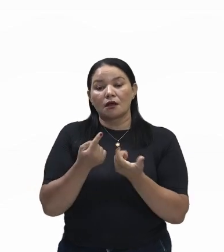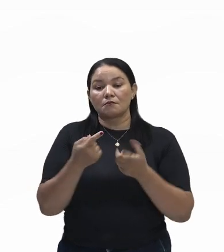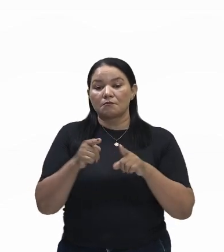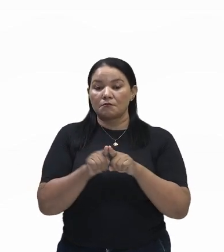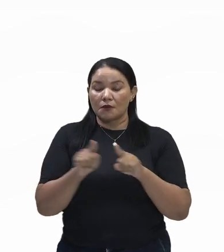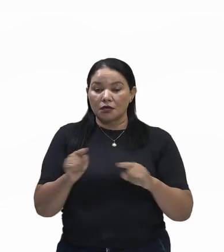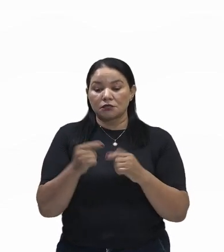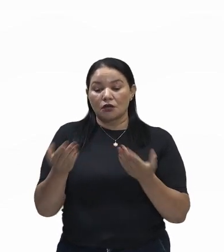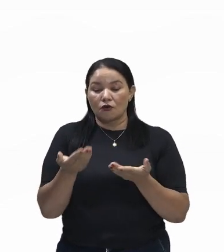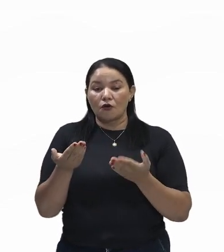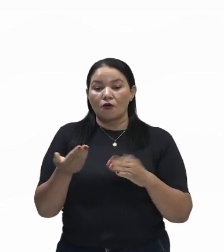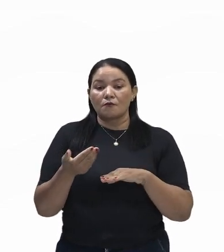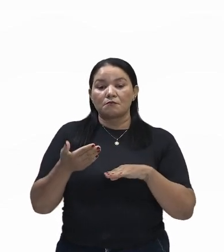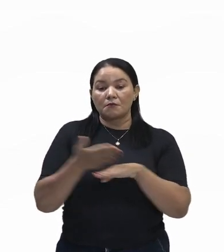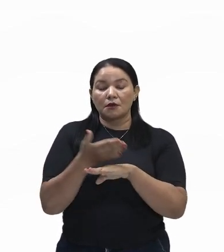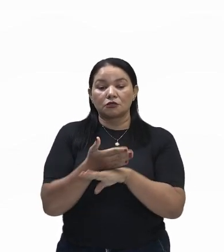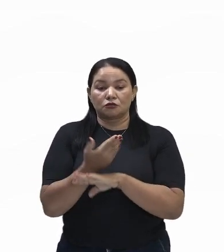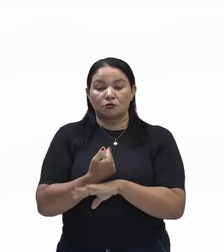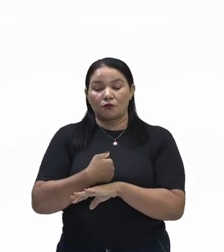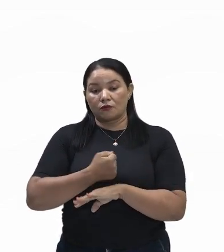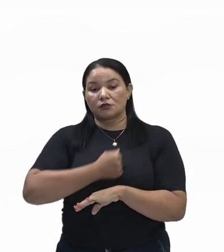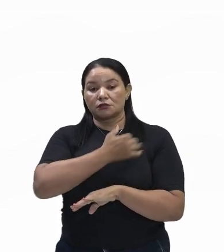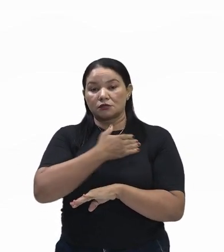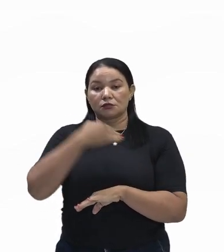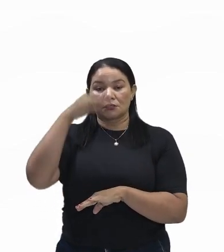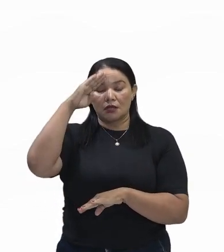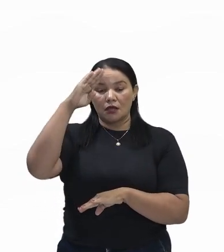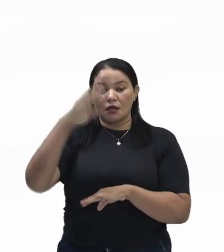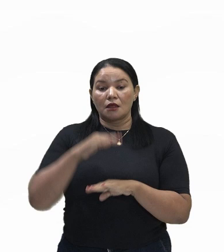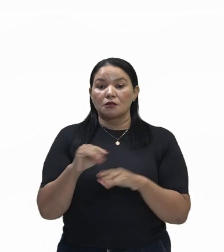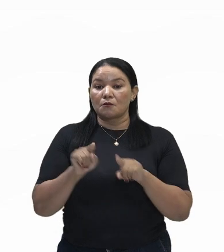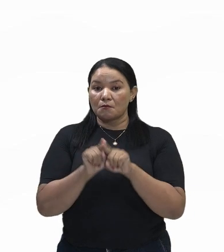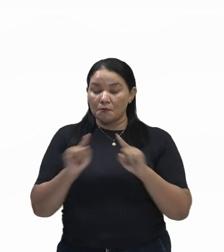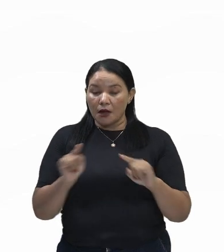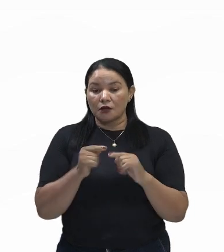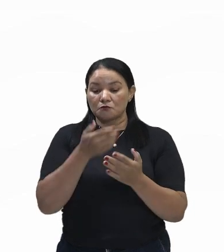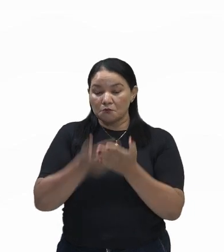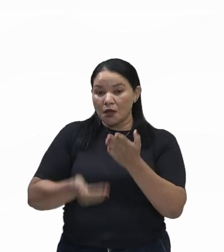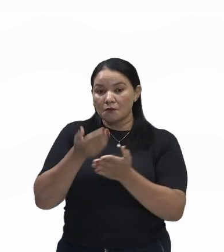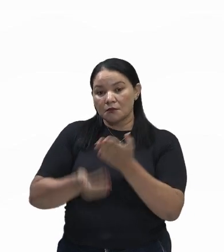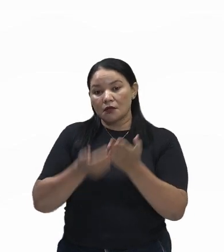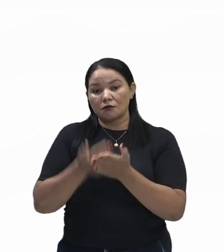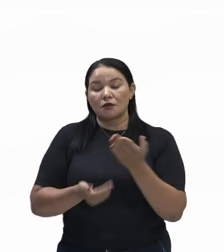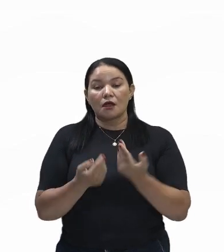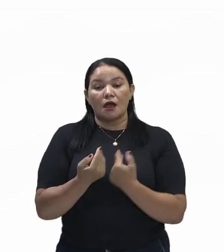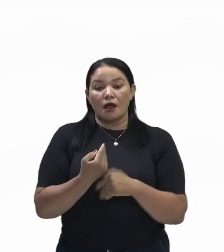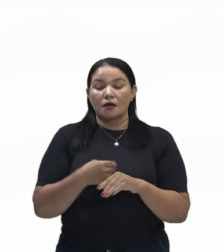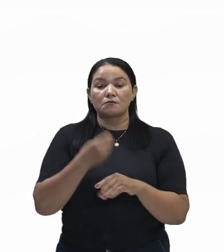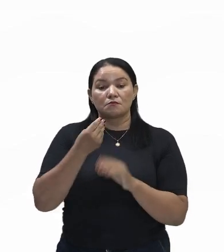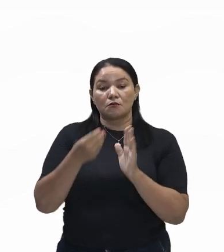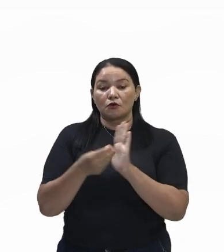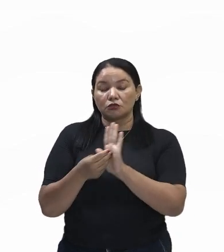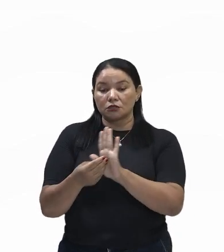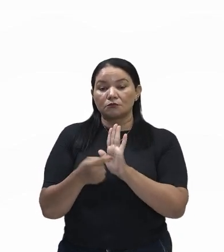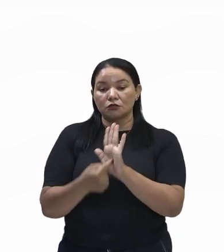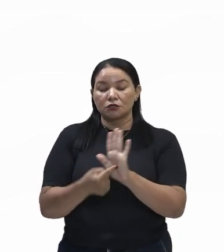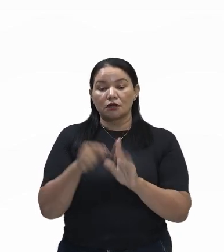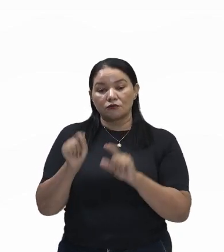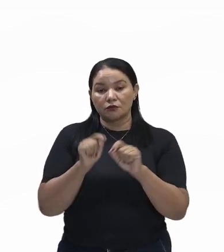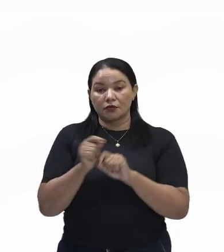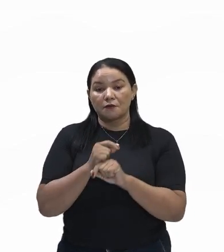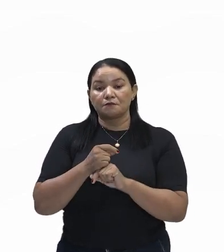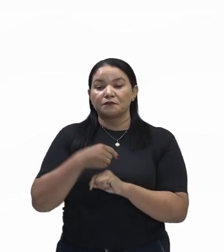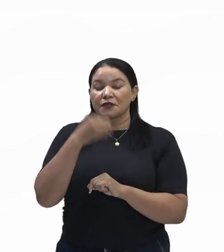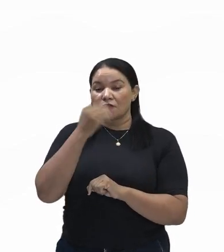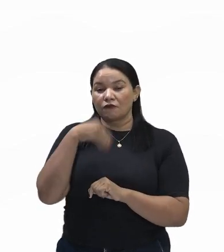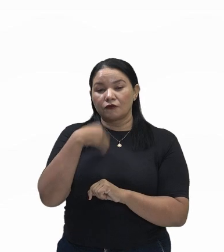a Rússia vai tendo perdas significativas. Isso vai demonstrar essa fragilidade interna da